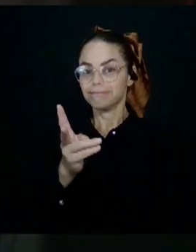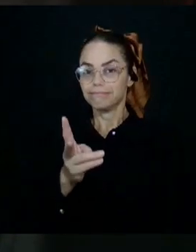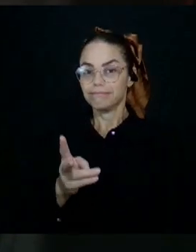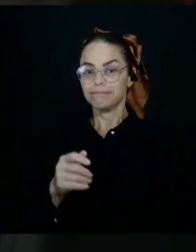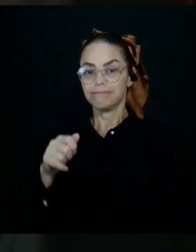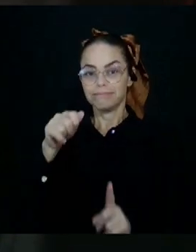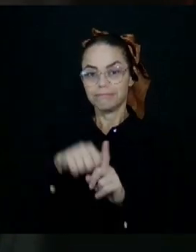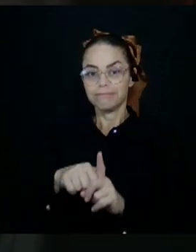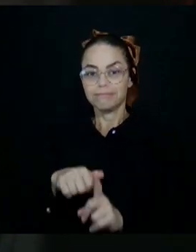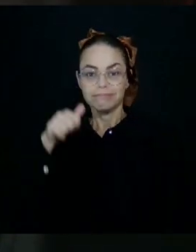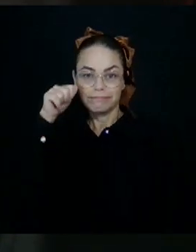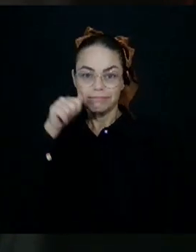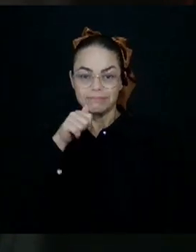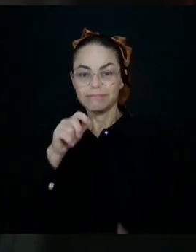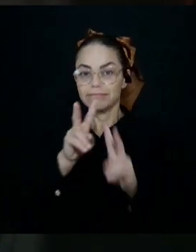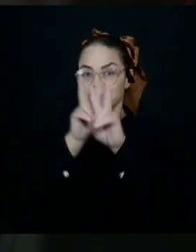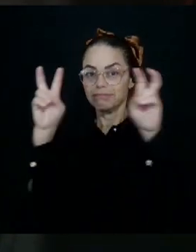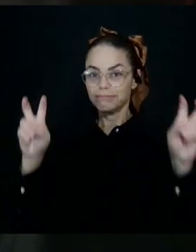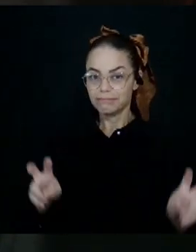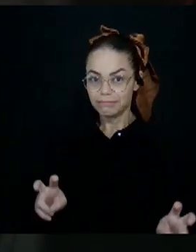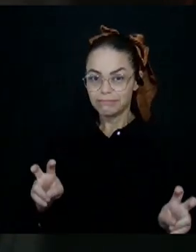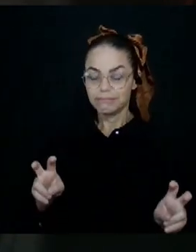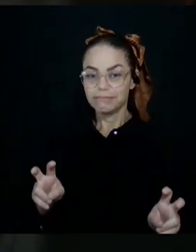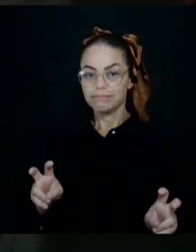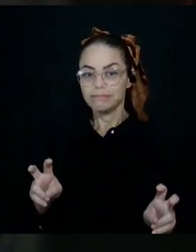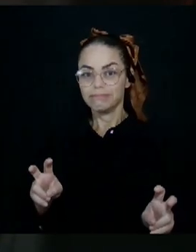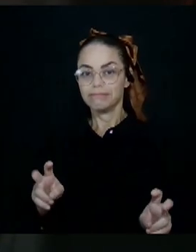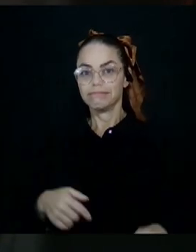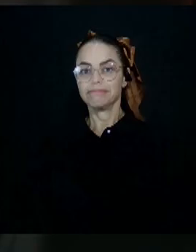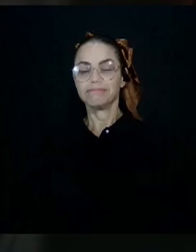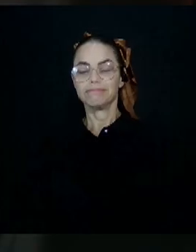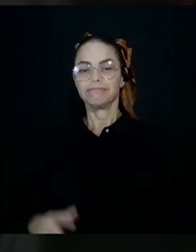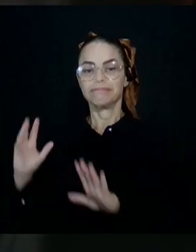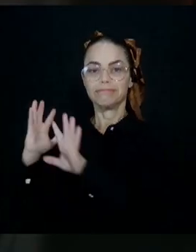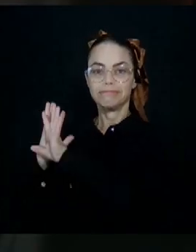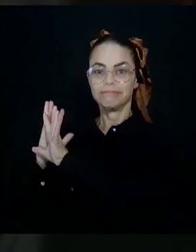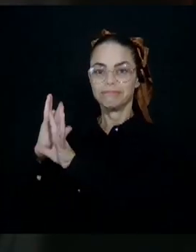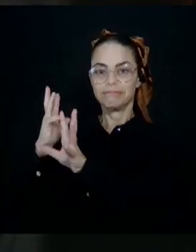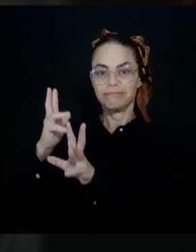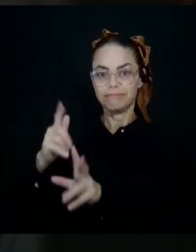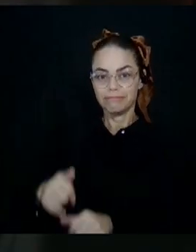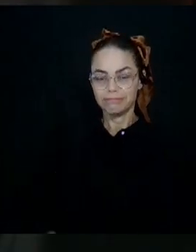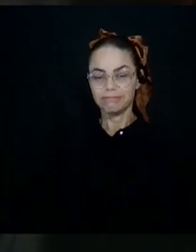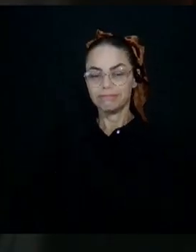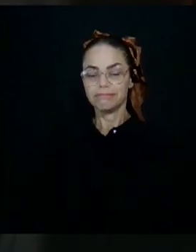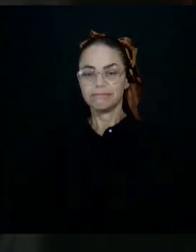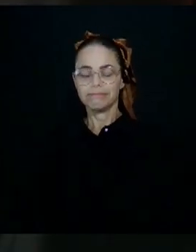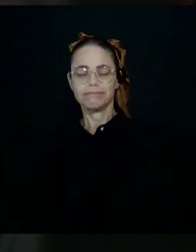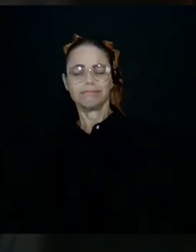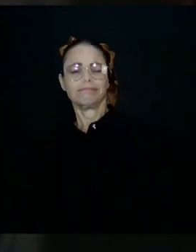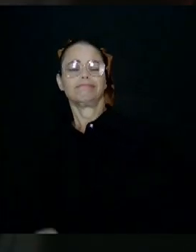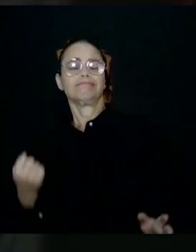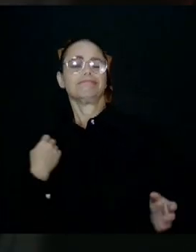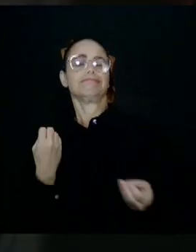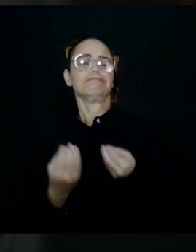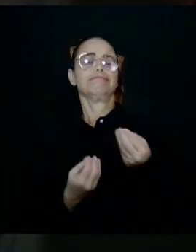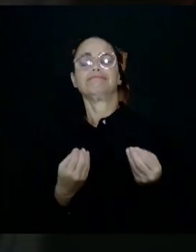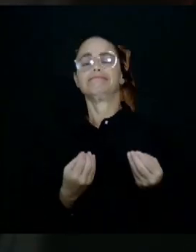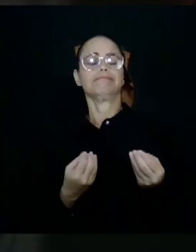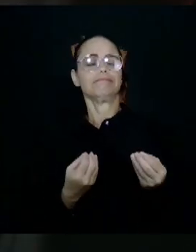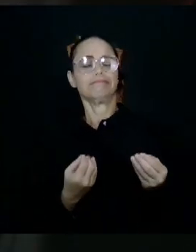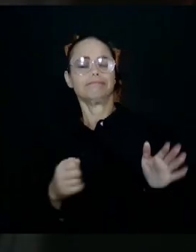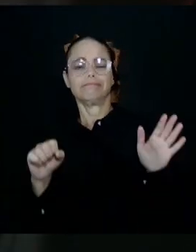fala sobre algo que marca a nossa trajetória. Os rótulos, né, que tentam nos encaixotar.